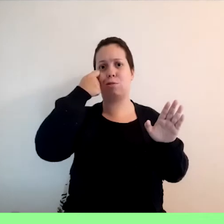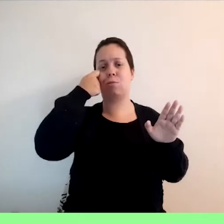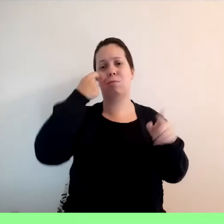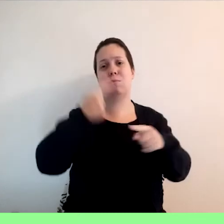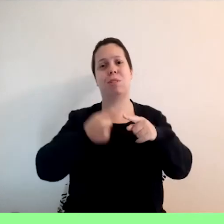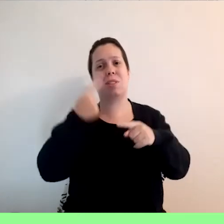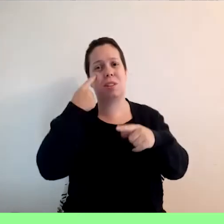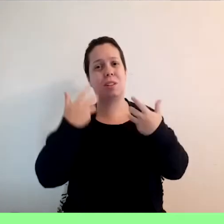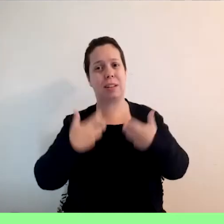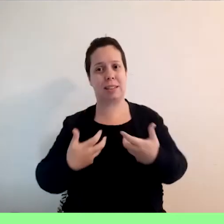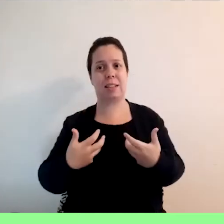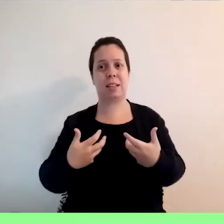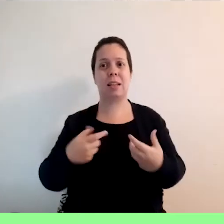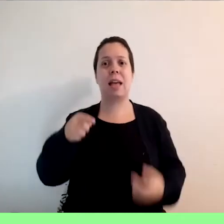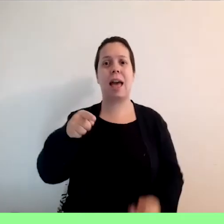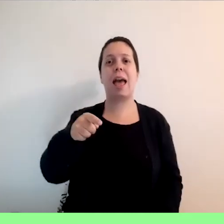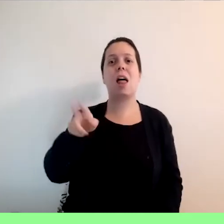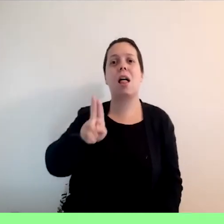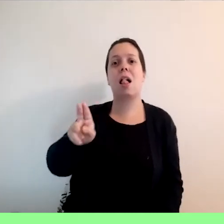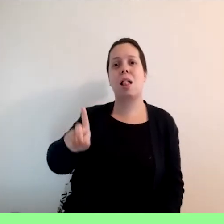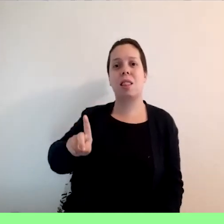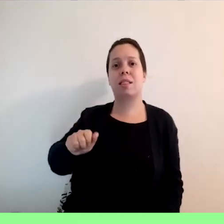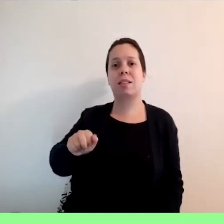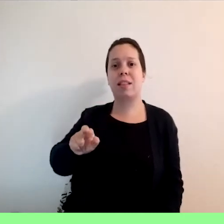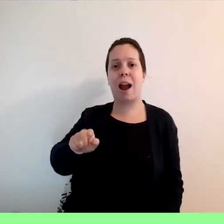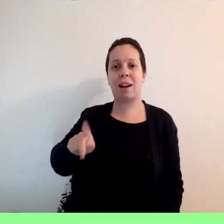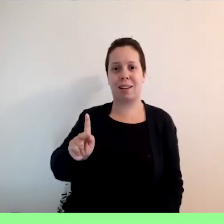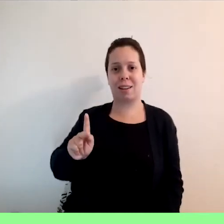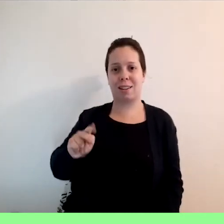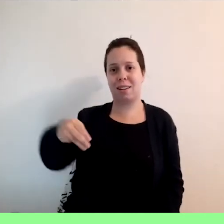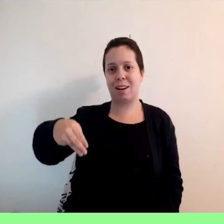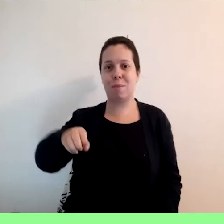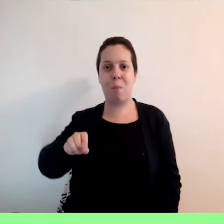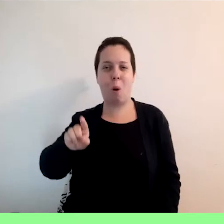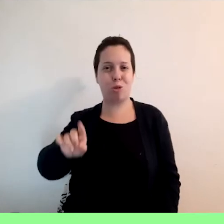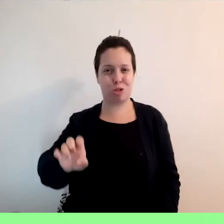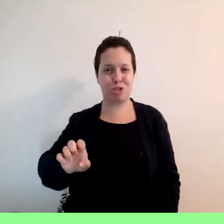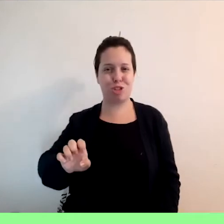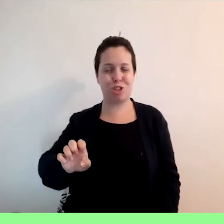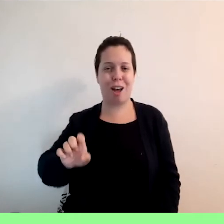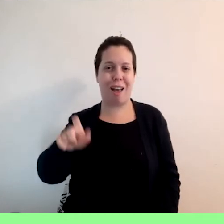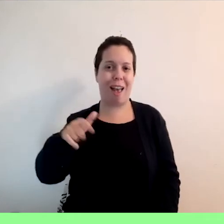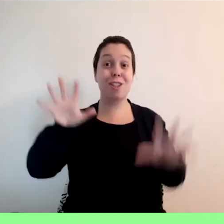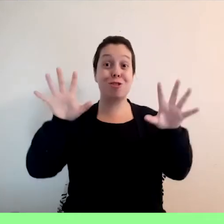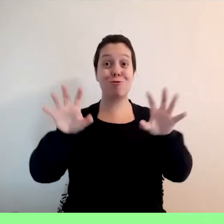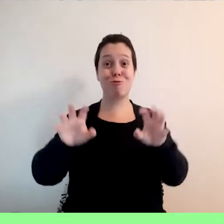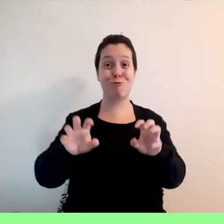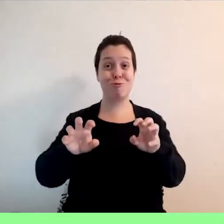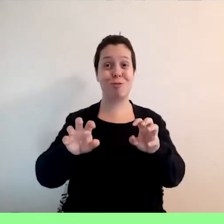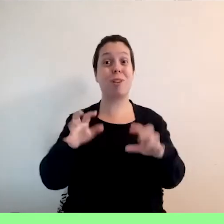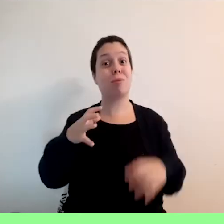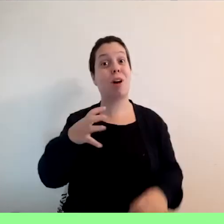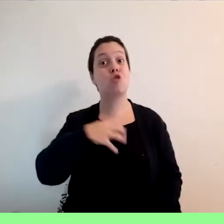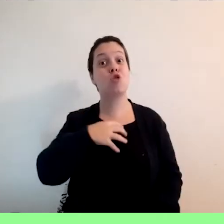esse dark mode, né? O modo escuro. É uma forma de pensar no usuário quando ele